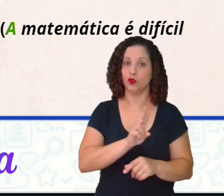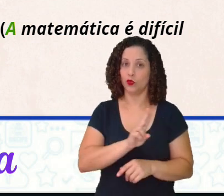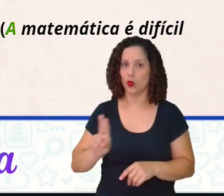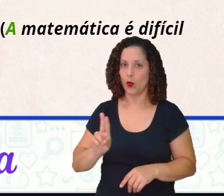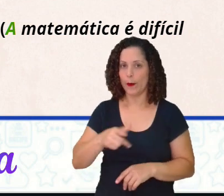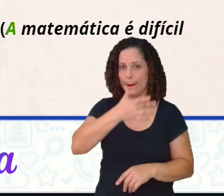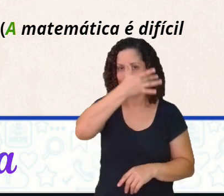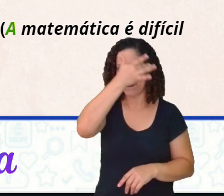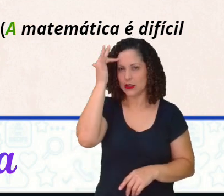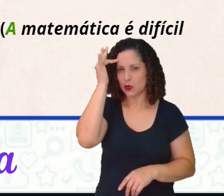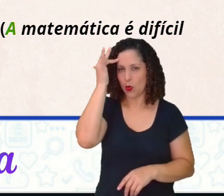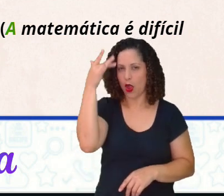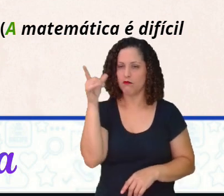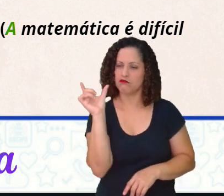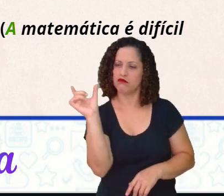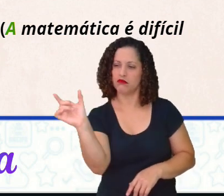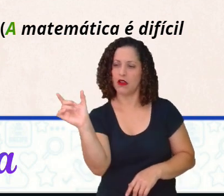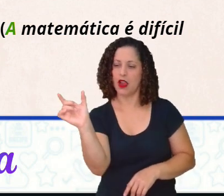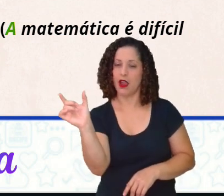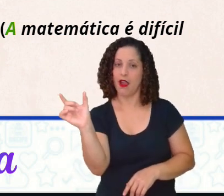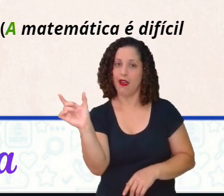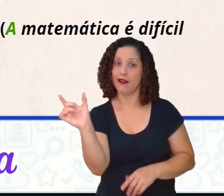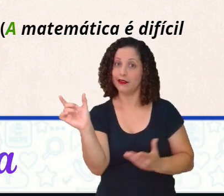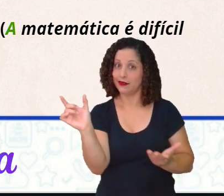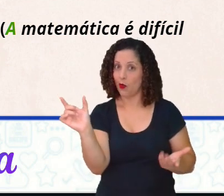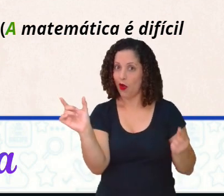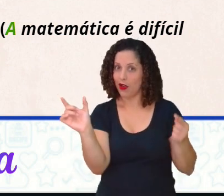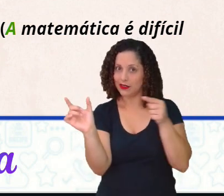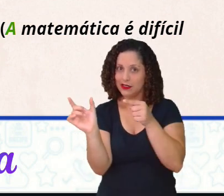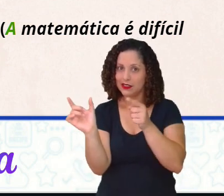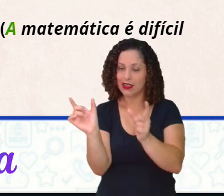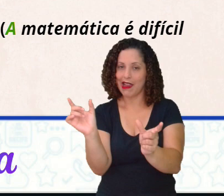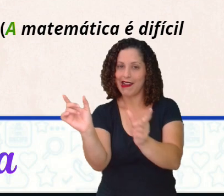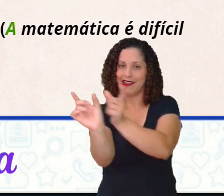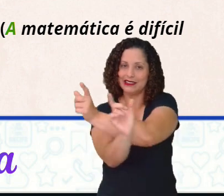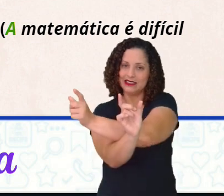tá? Então, não se usa antes de nome de pessoas. Então, aqui